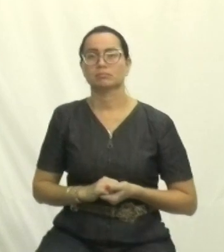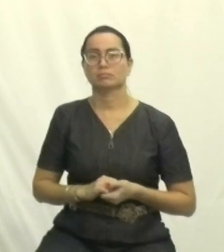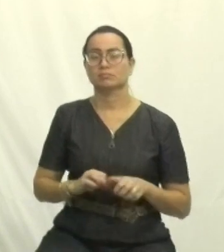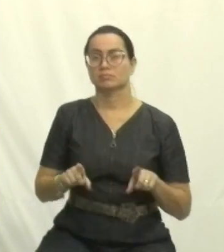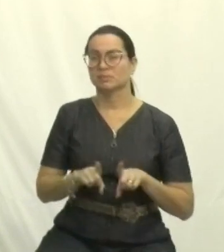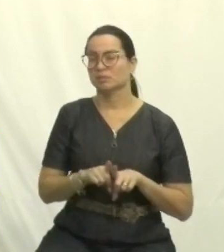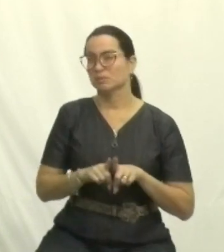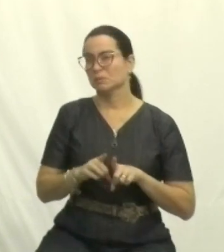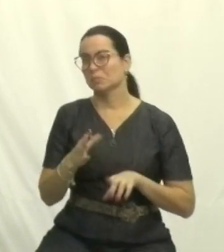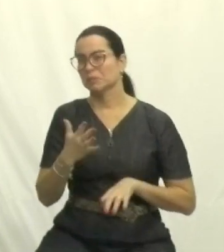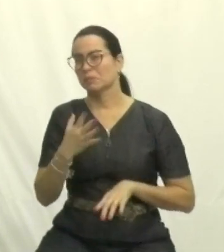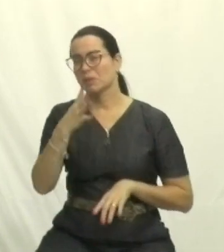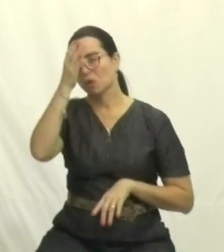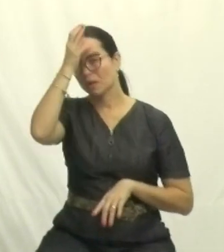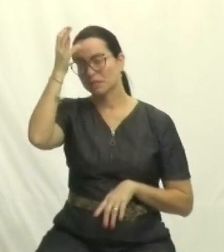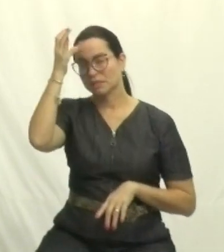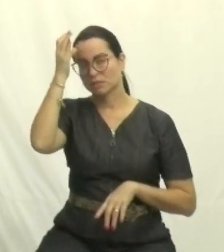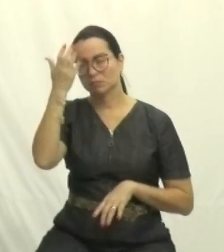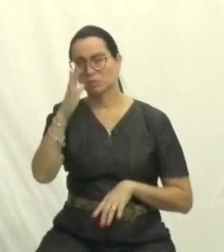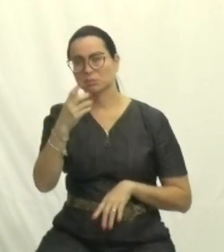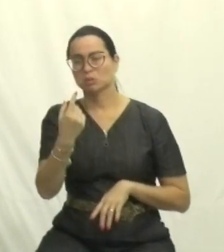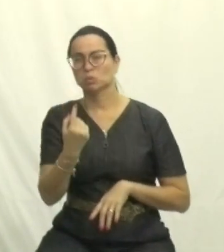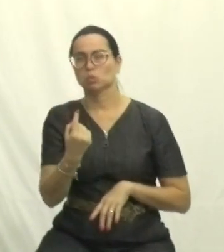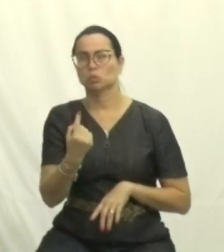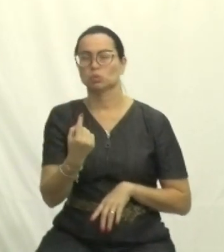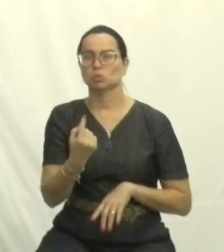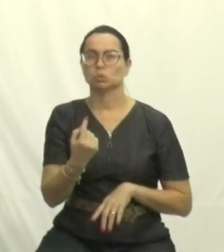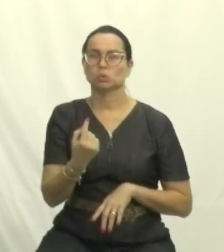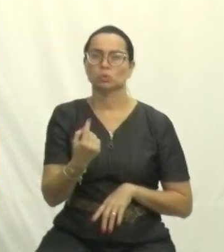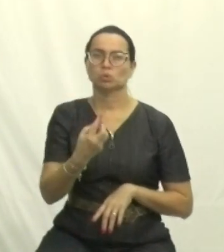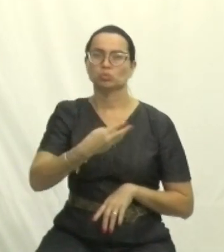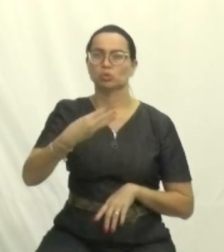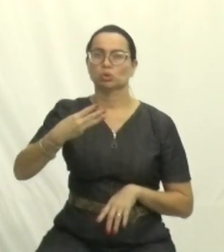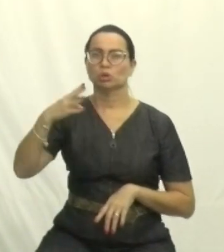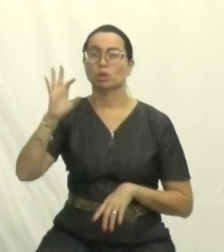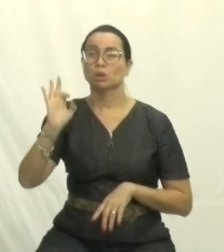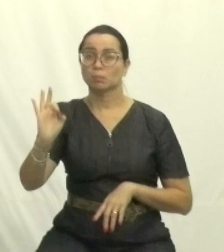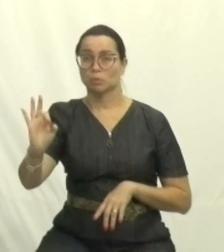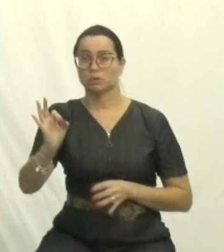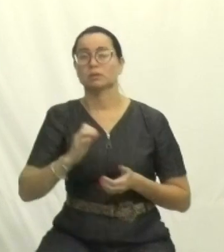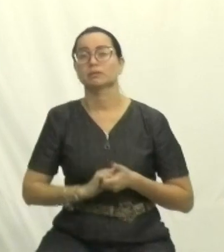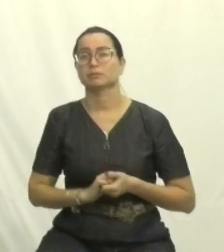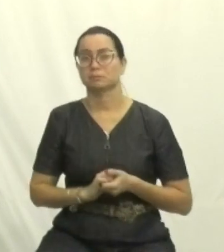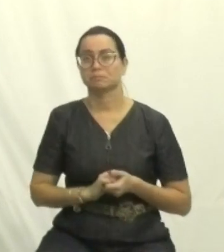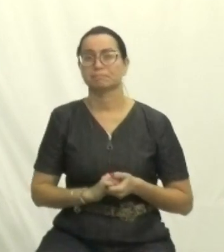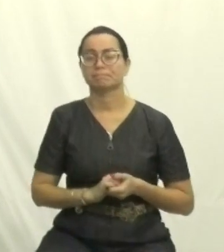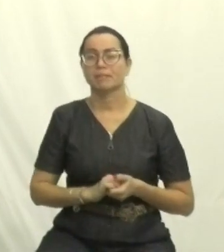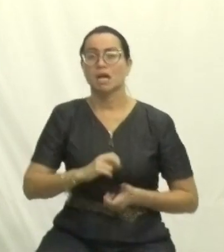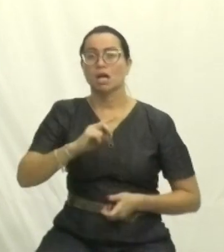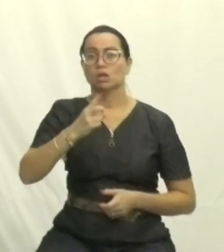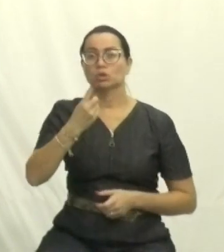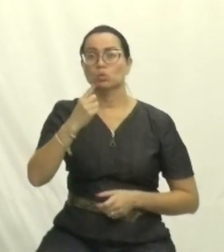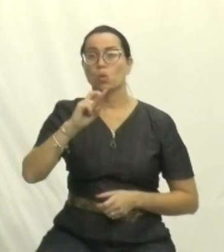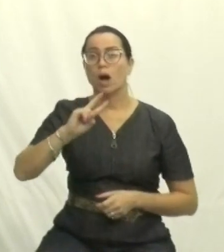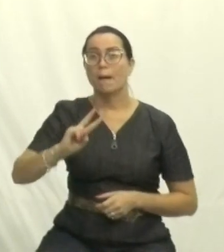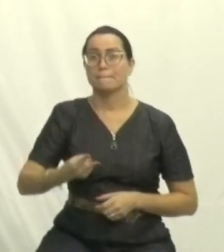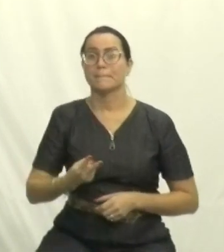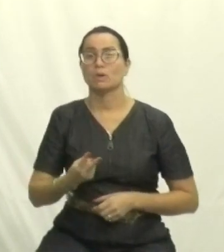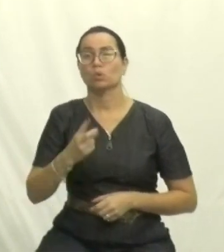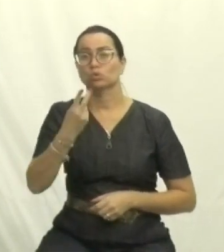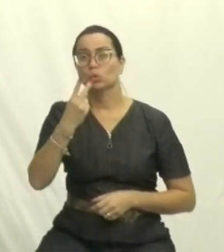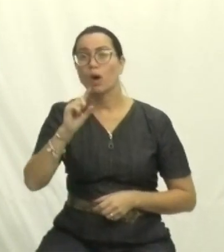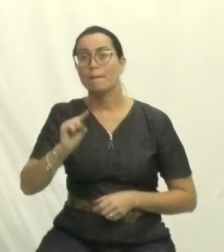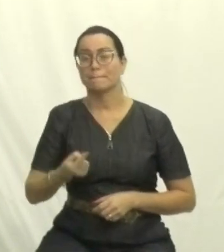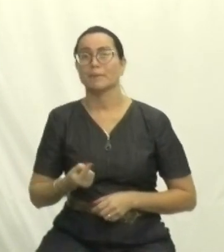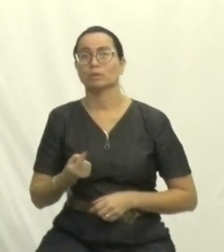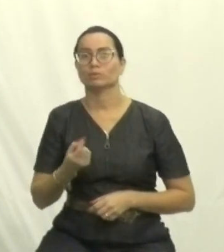Criciúma atende quase que um terço daqueles números iniciais, né? Então, dá 2.600 ocorrências de atendimento pré-hospitalar,